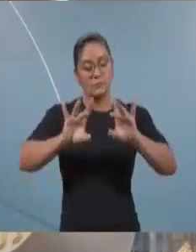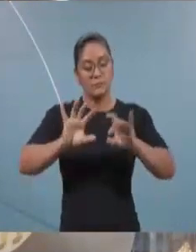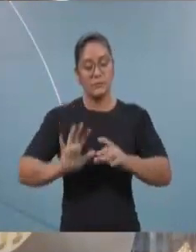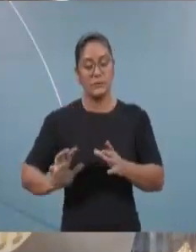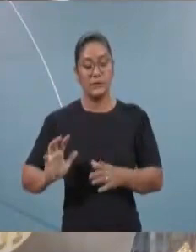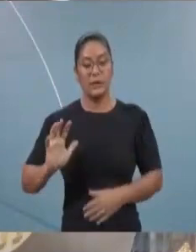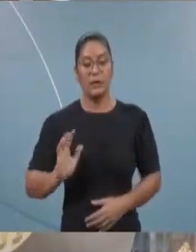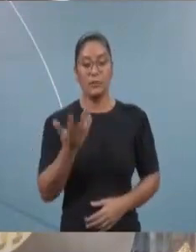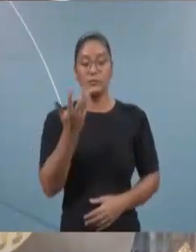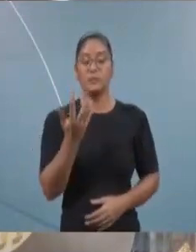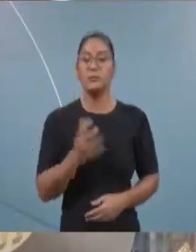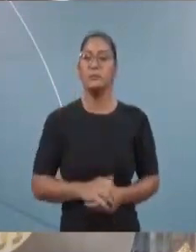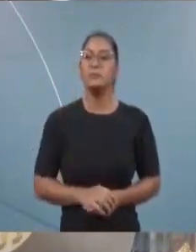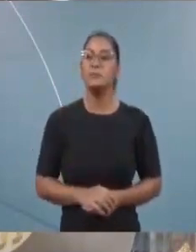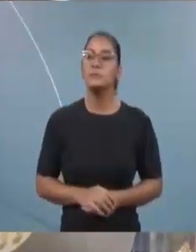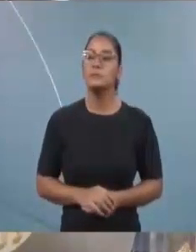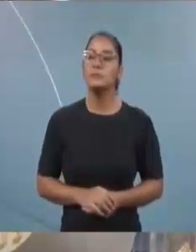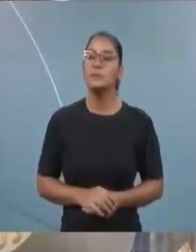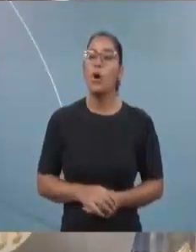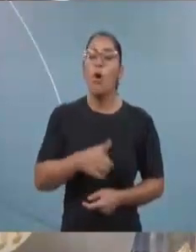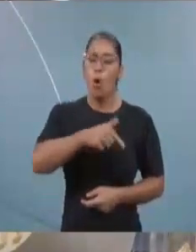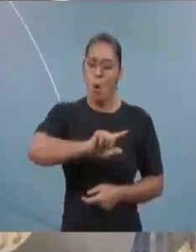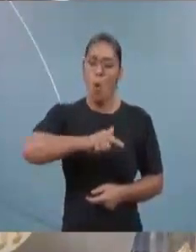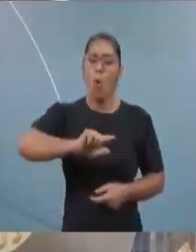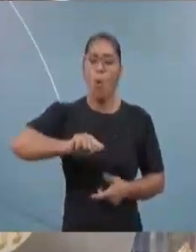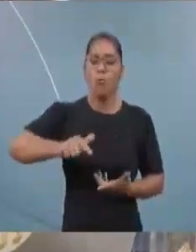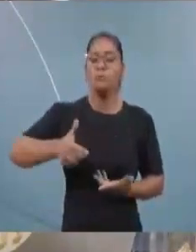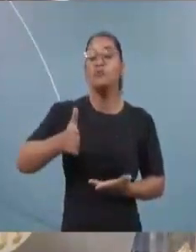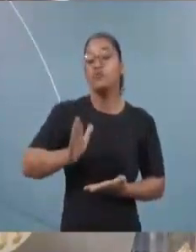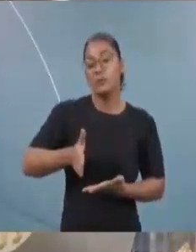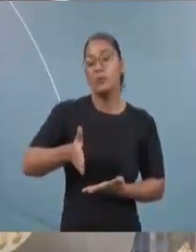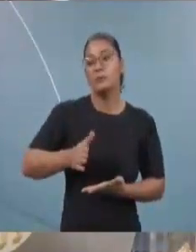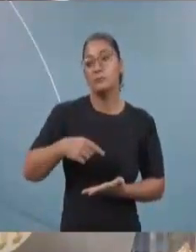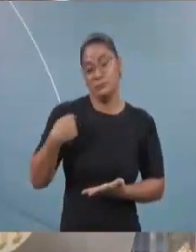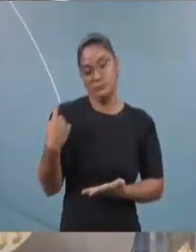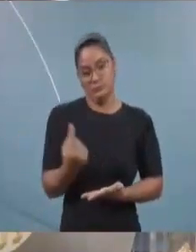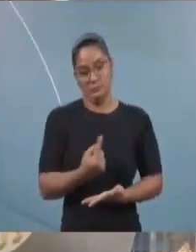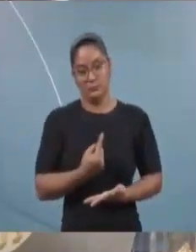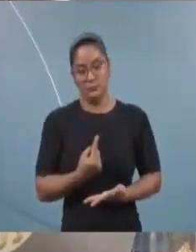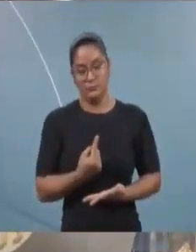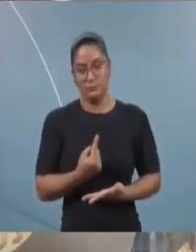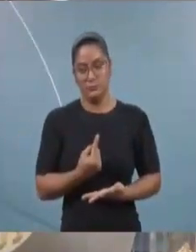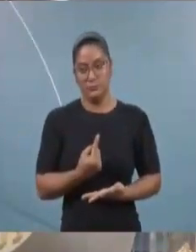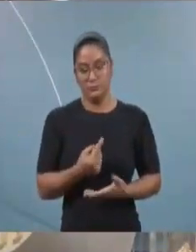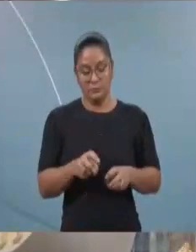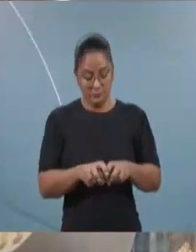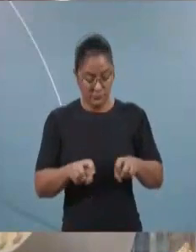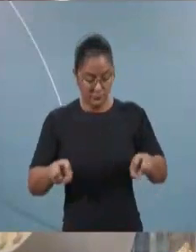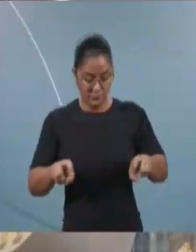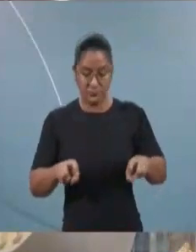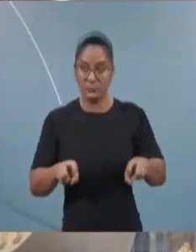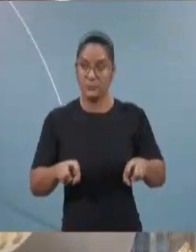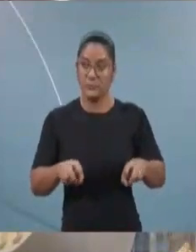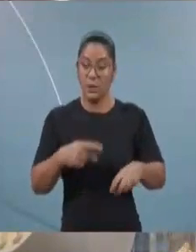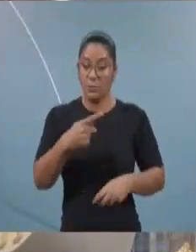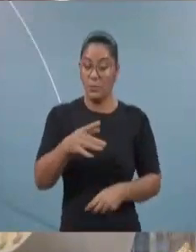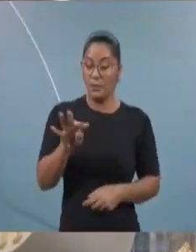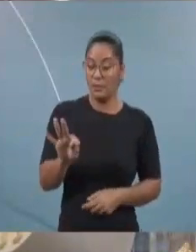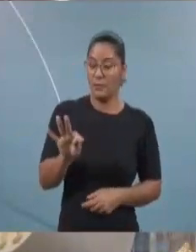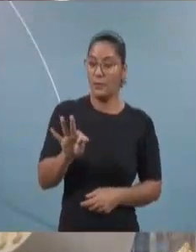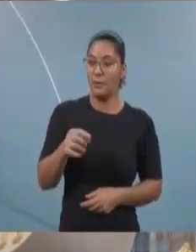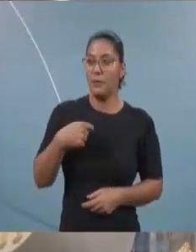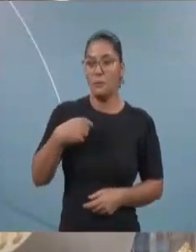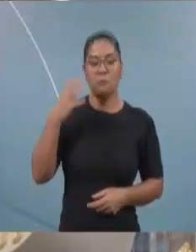realizada aqui como muitas outras já foram nós eh da bancada inclusive do PT eu